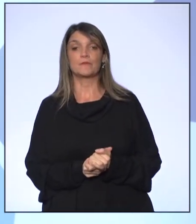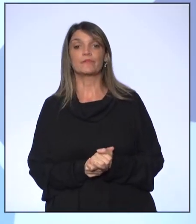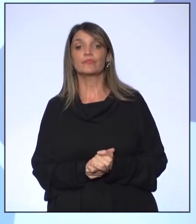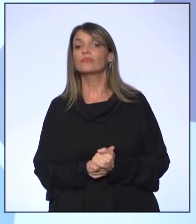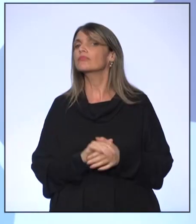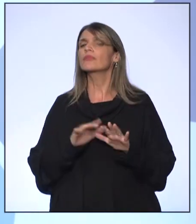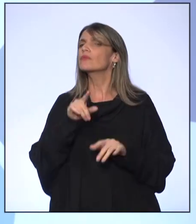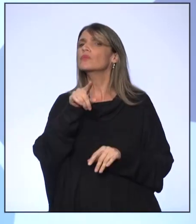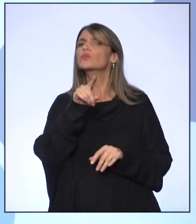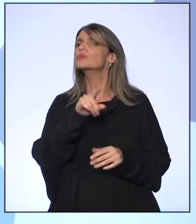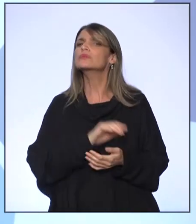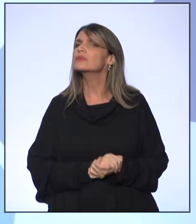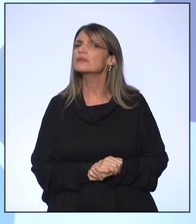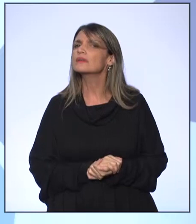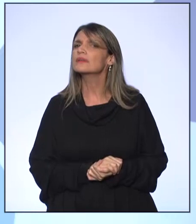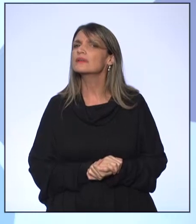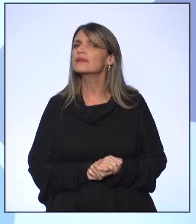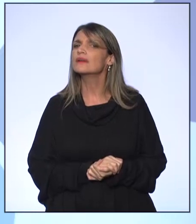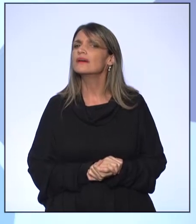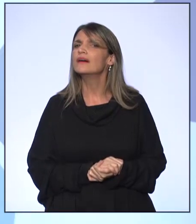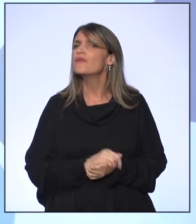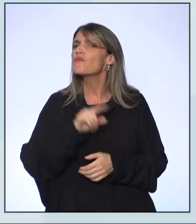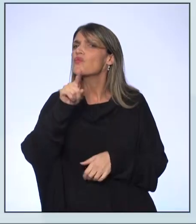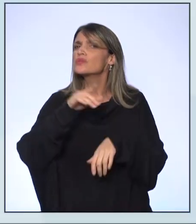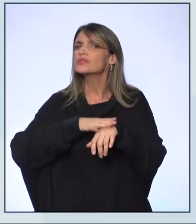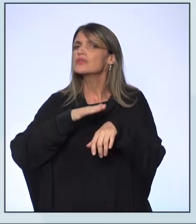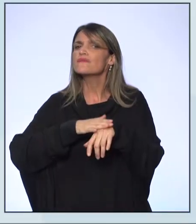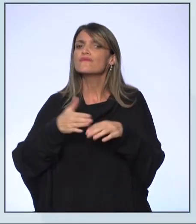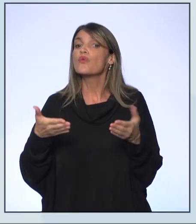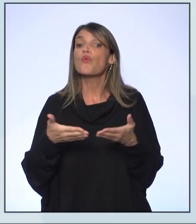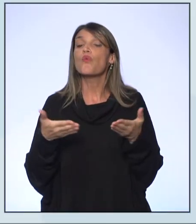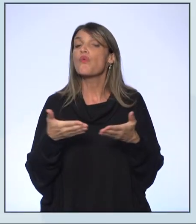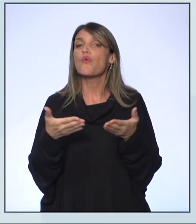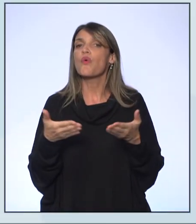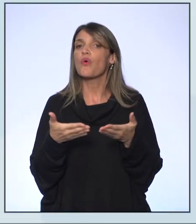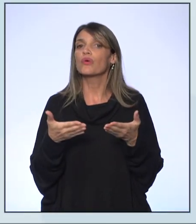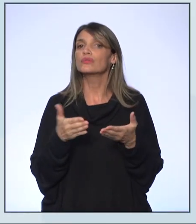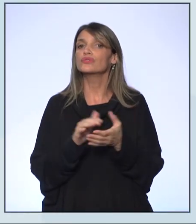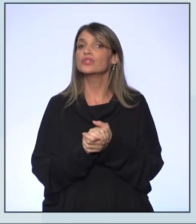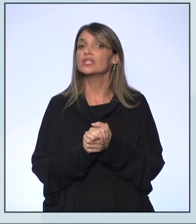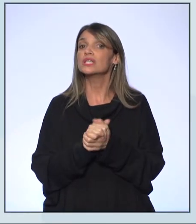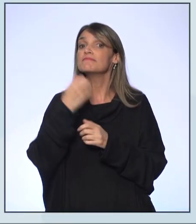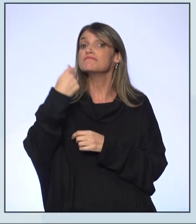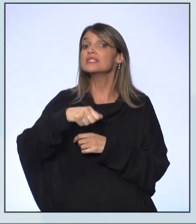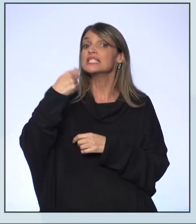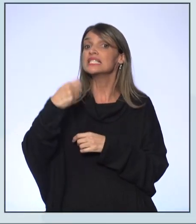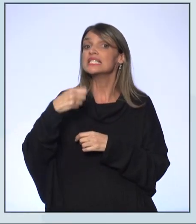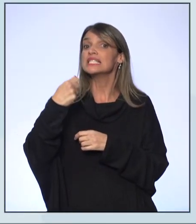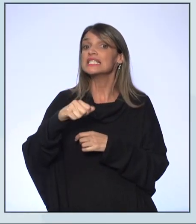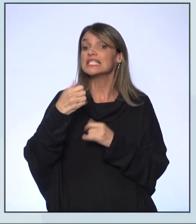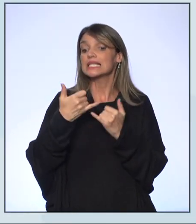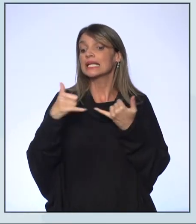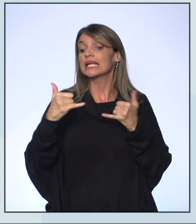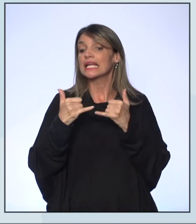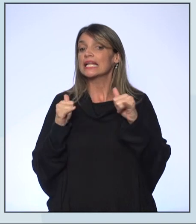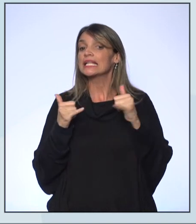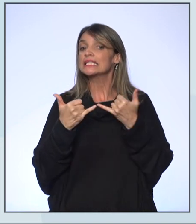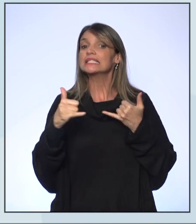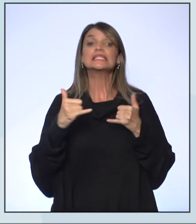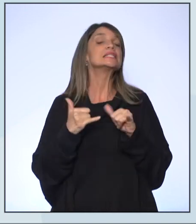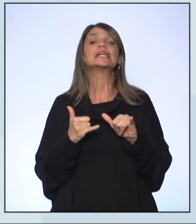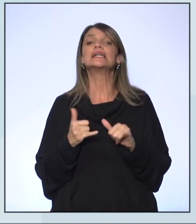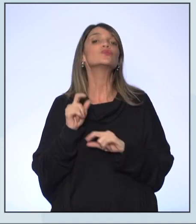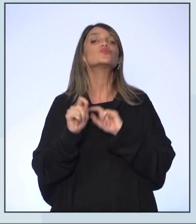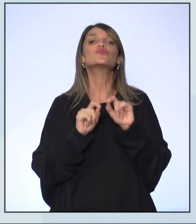Mas e você? O que você fez hoje que dependia de eletricidade? E o